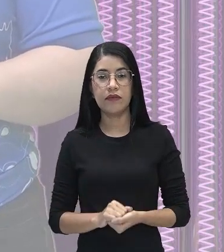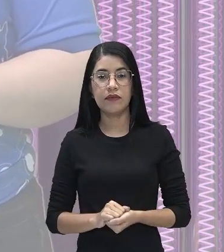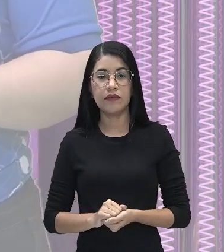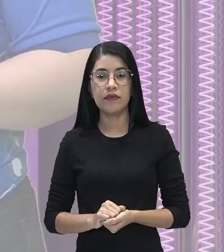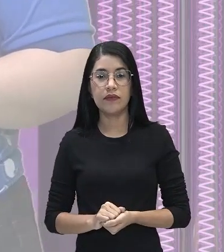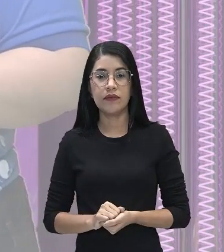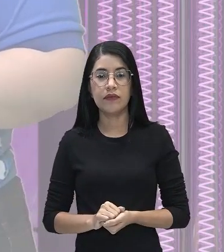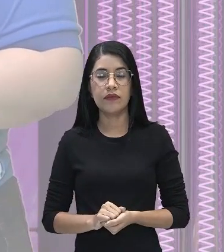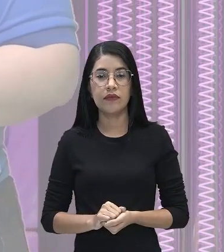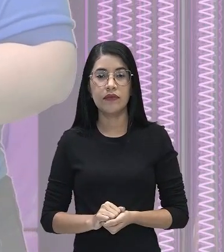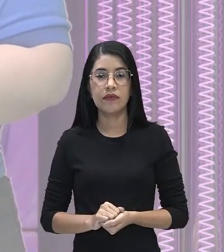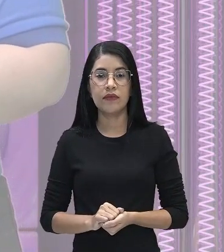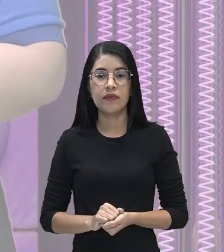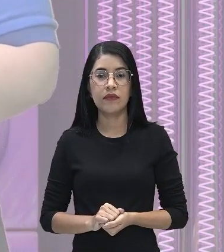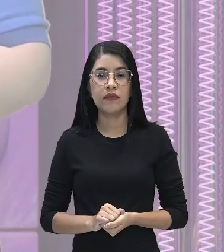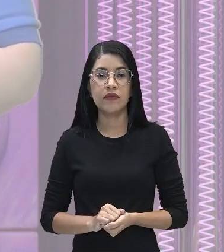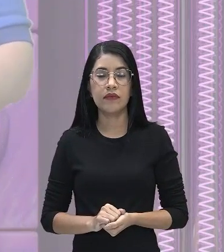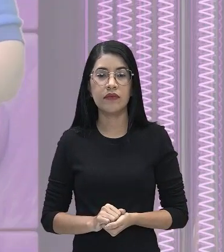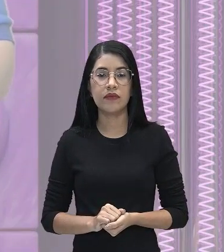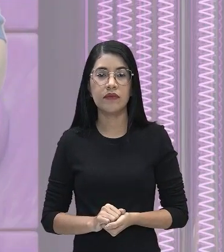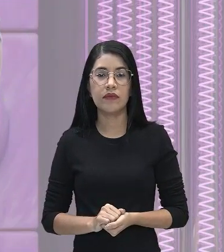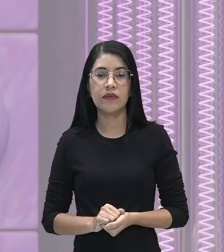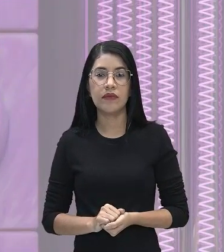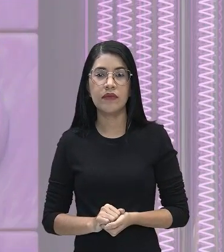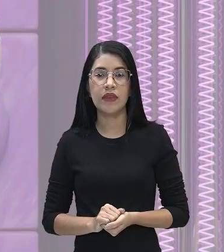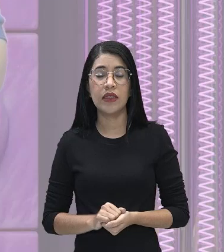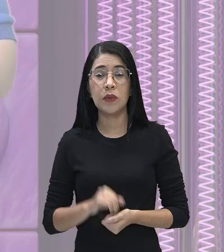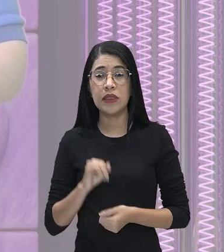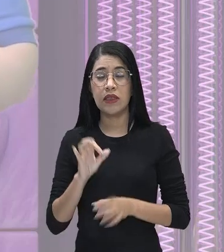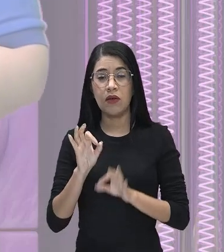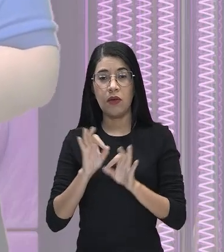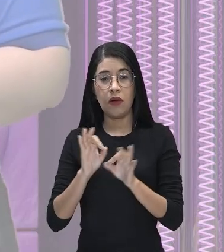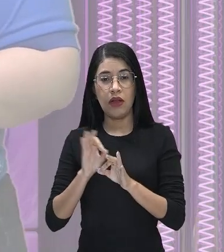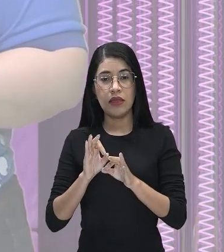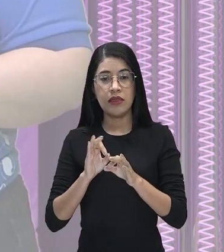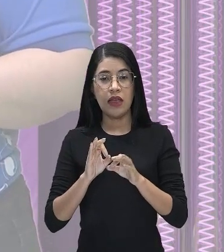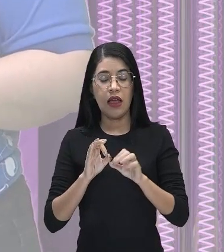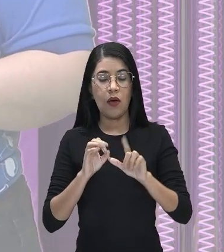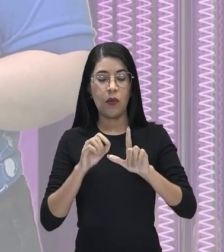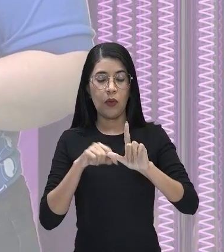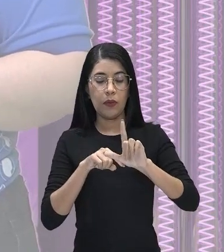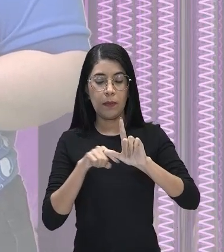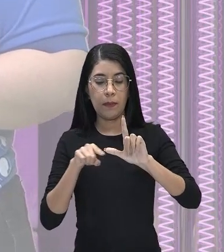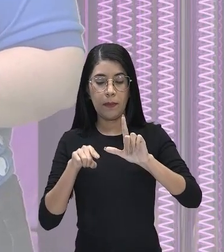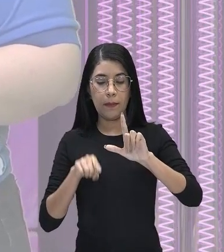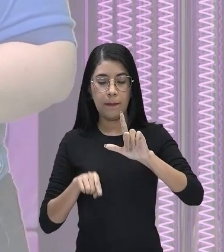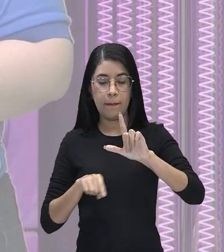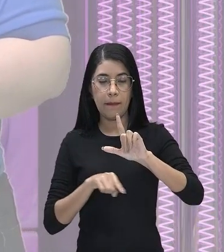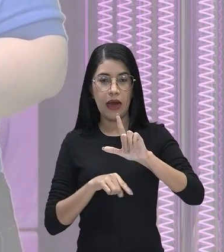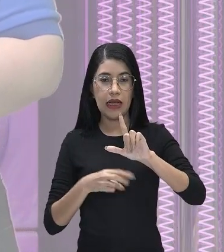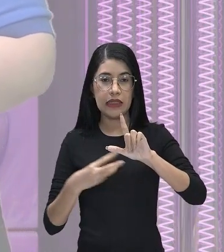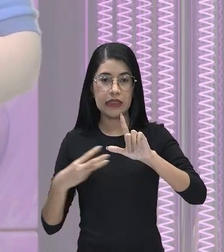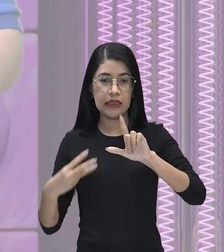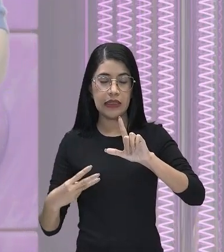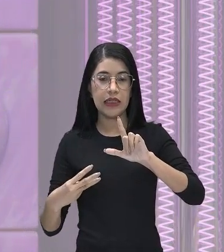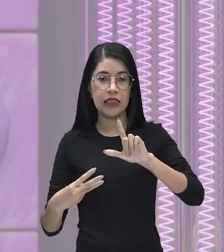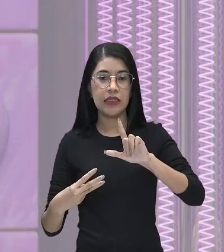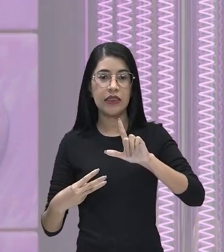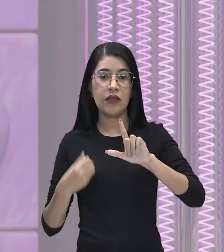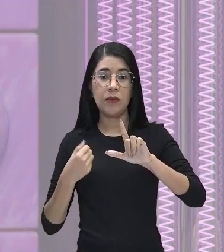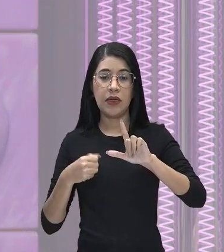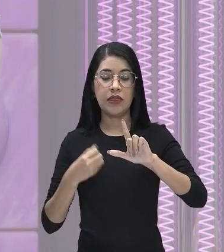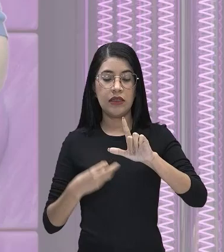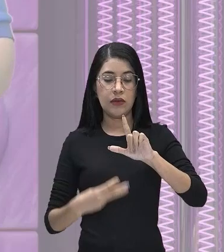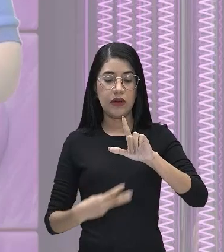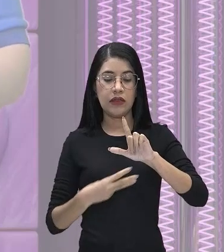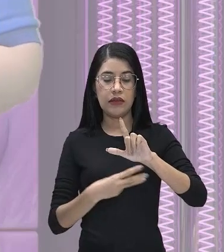medida, certo? Então, se eu quiser montar um quadrado sobre esse lado aqui 3, eu vou ter esse